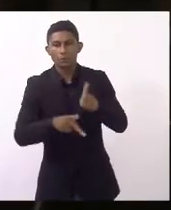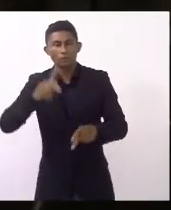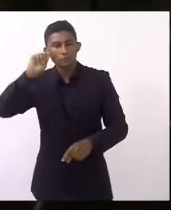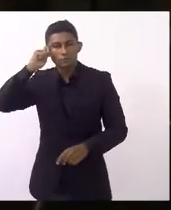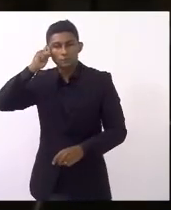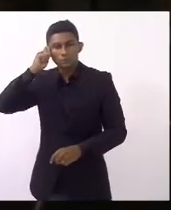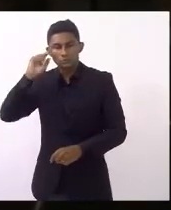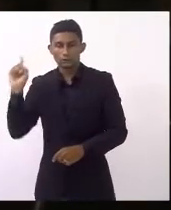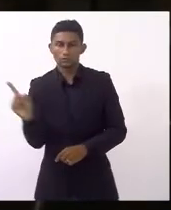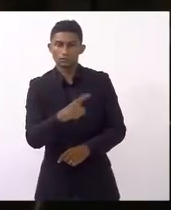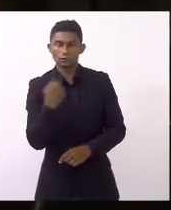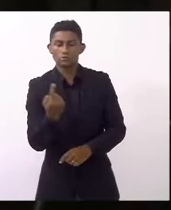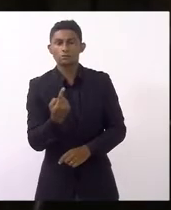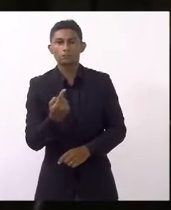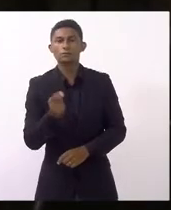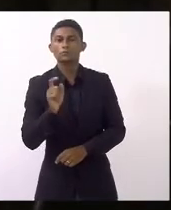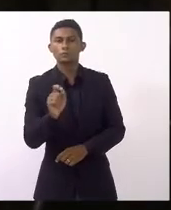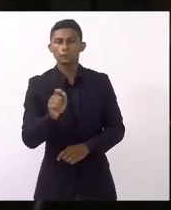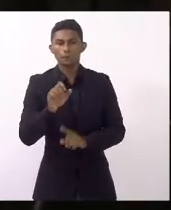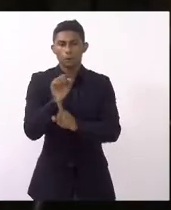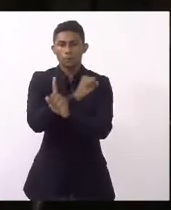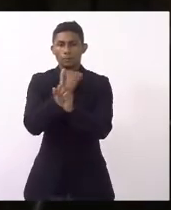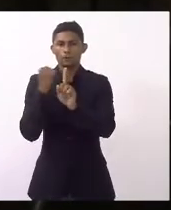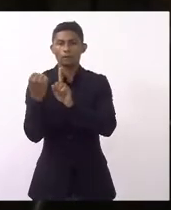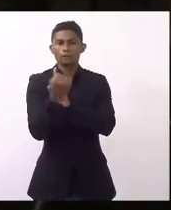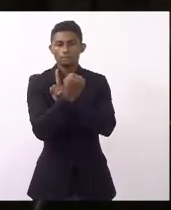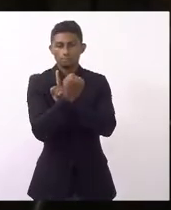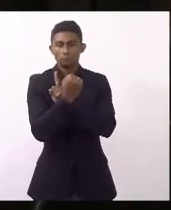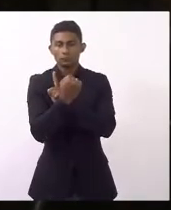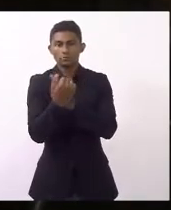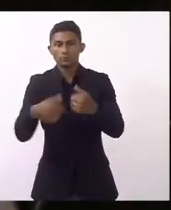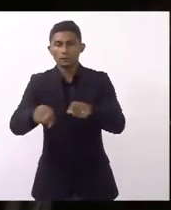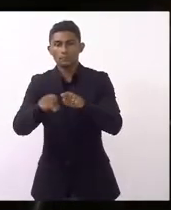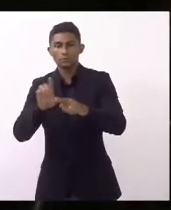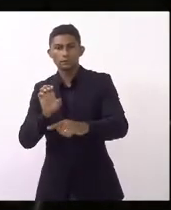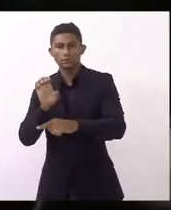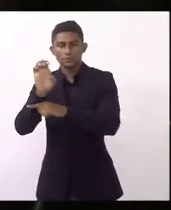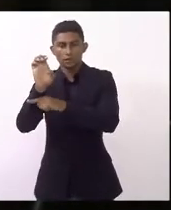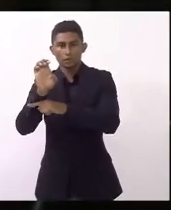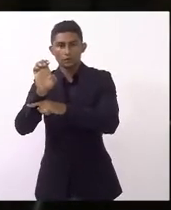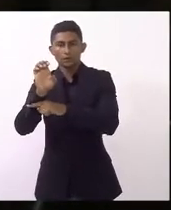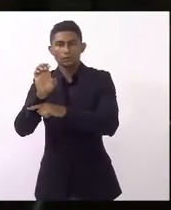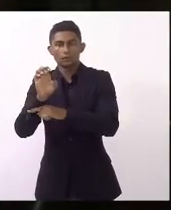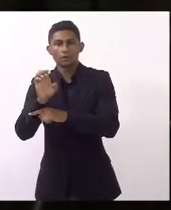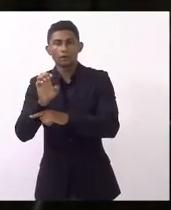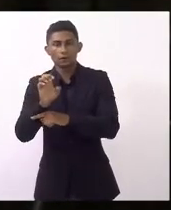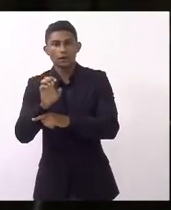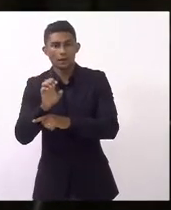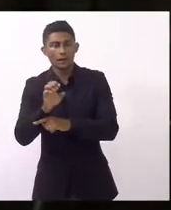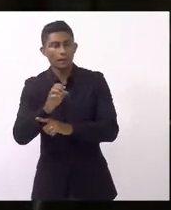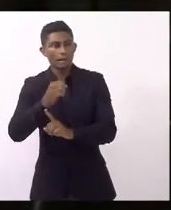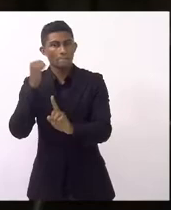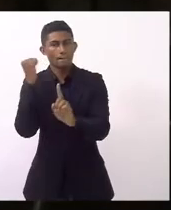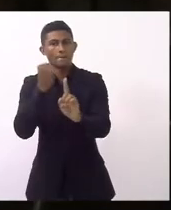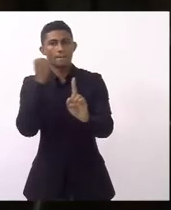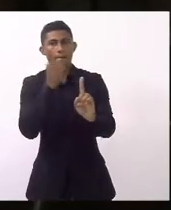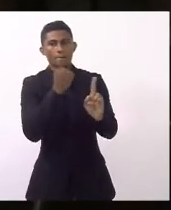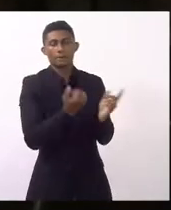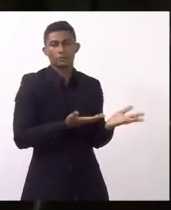preta nós somos um uma sociedade e um estado que mais mata jovens